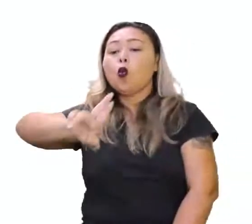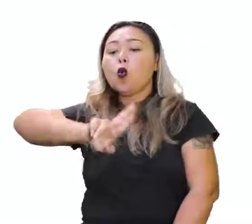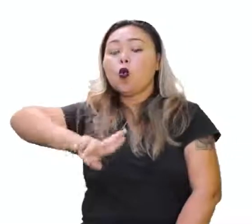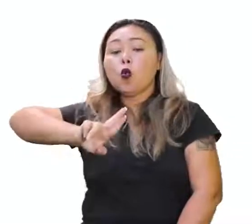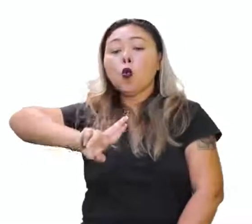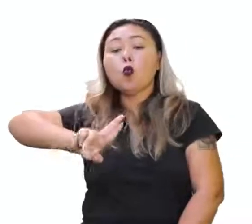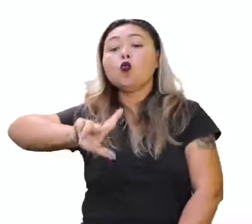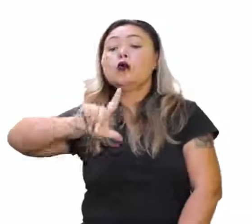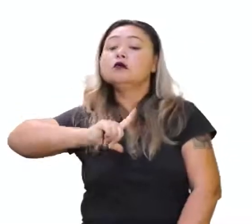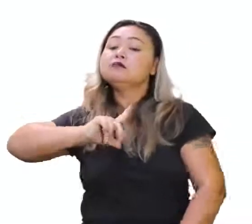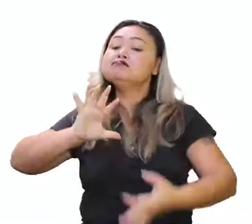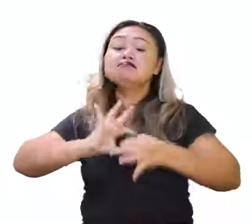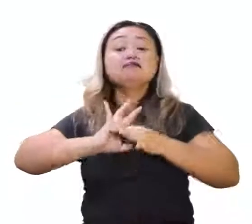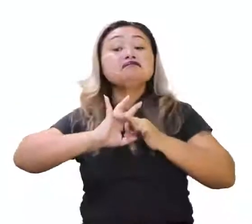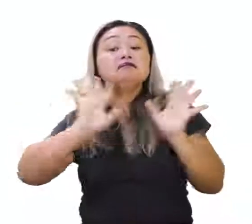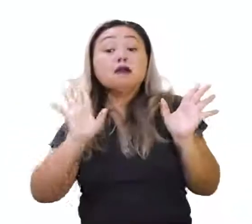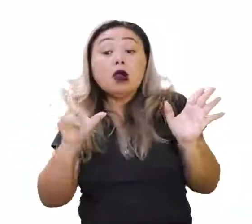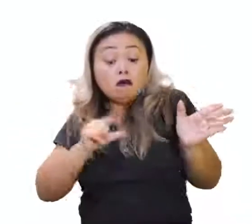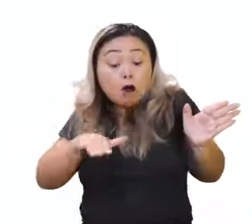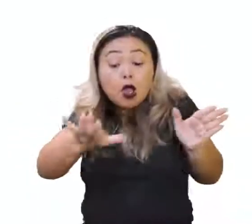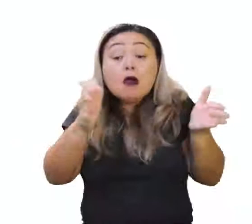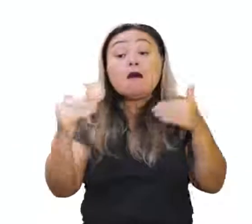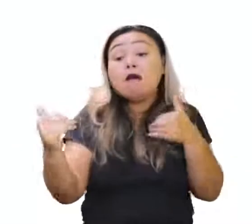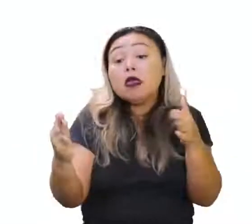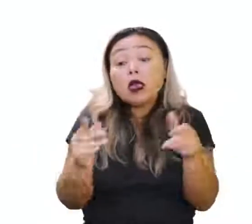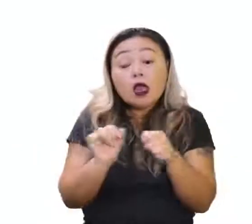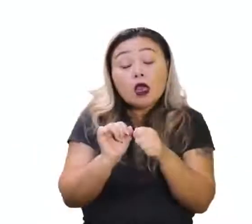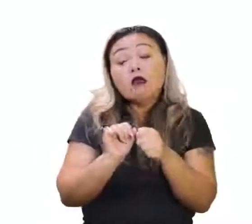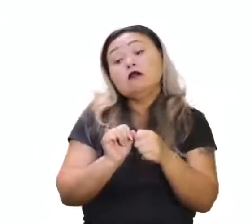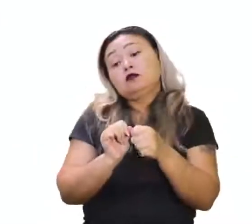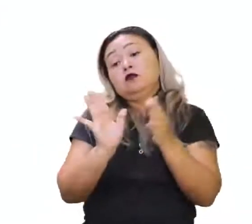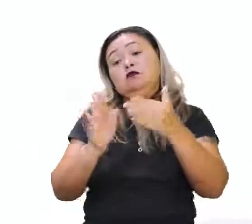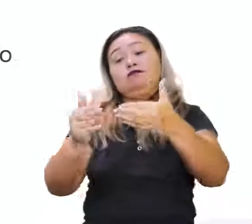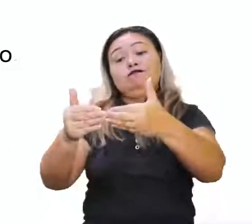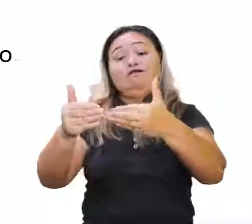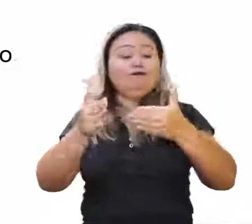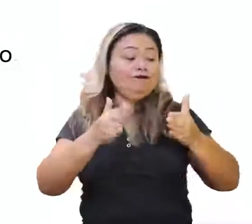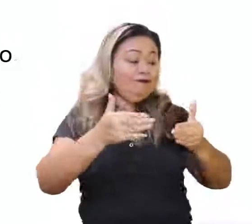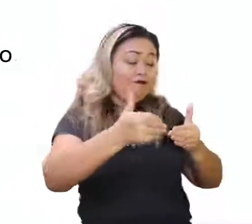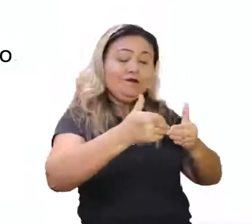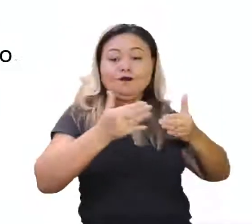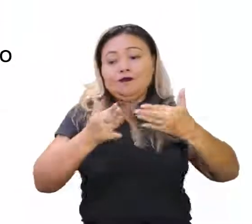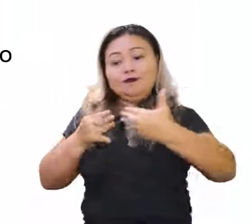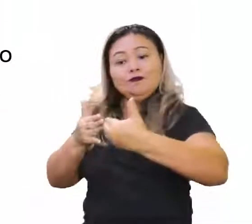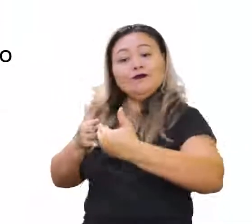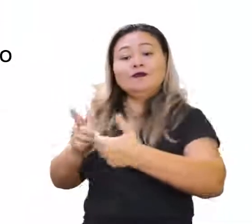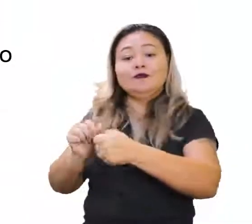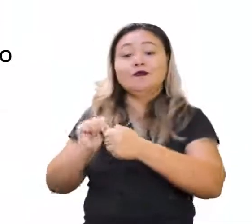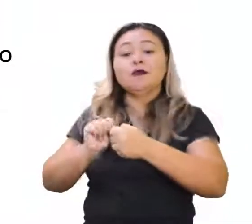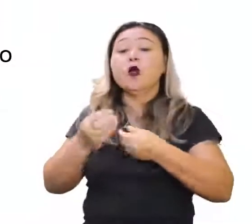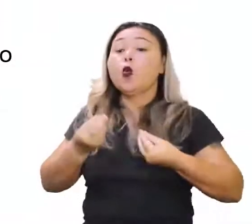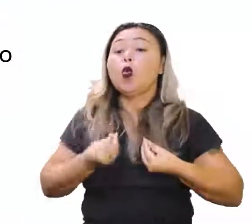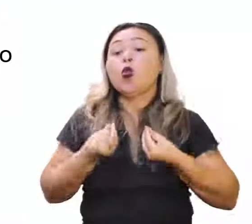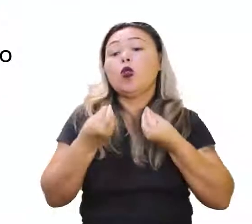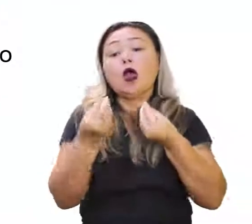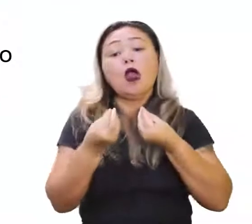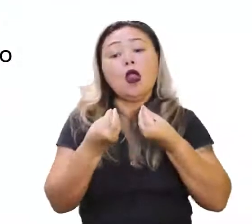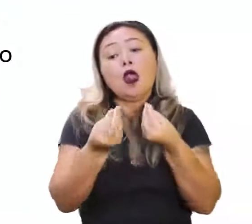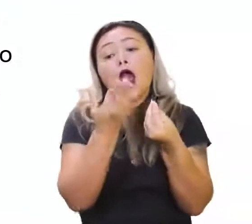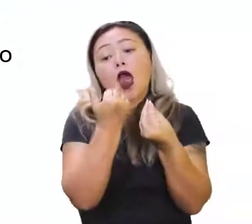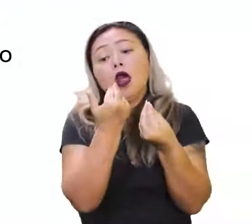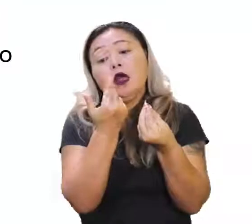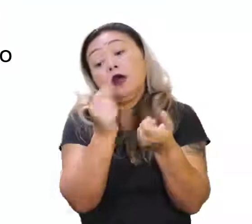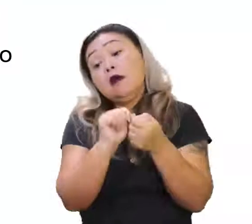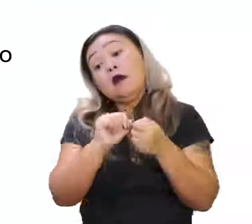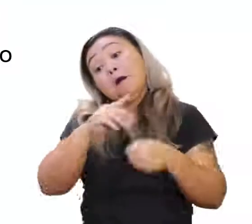sistema extensivo, mas se for uma área pequena, o sistema intensivo, onde ele fornece, né, o alimento. Só que isso quer um